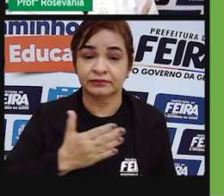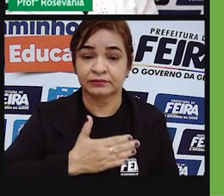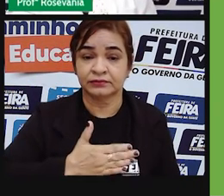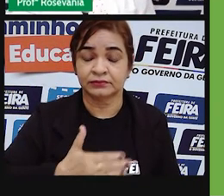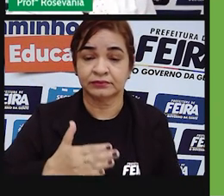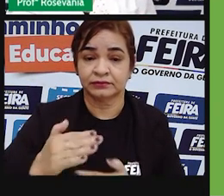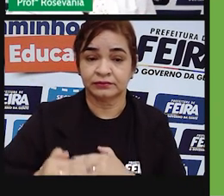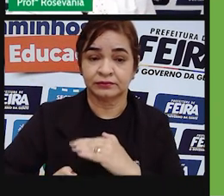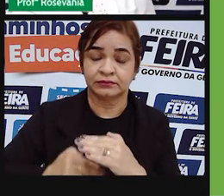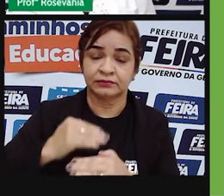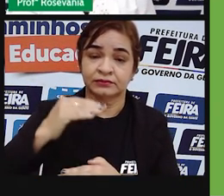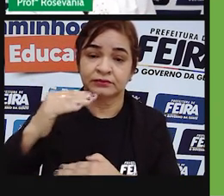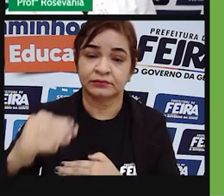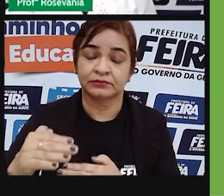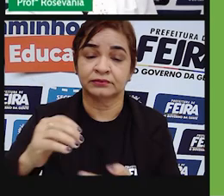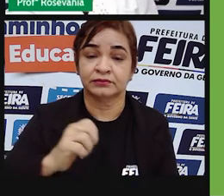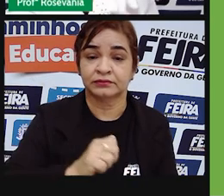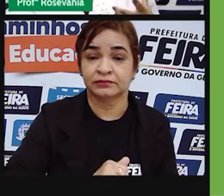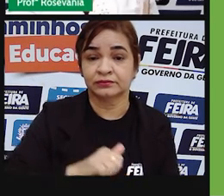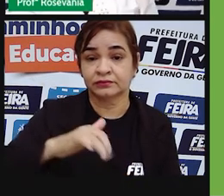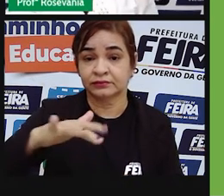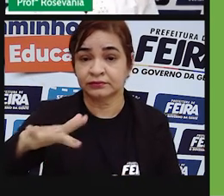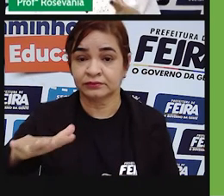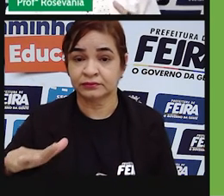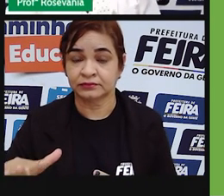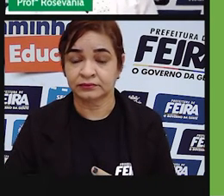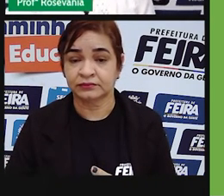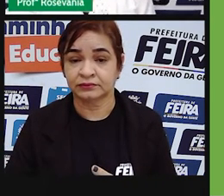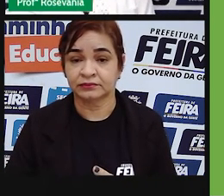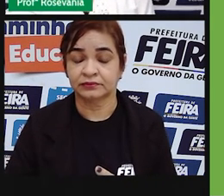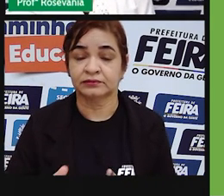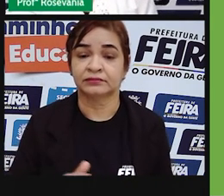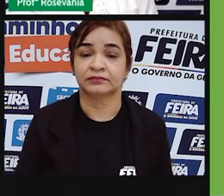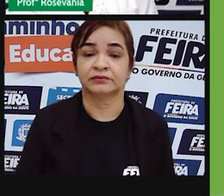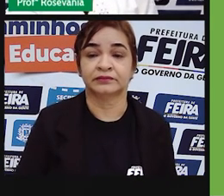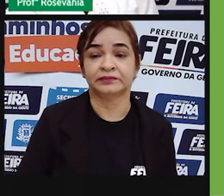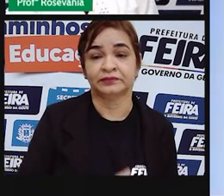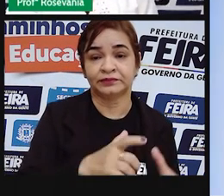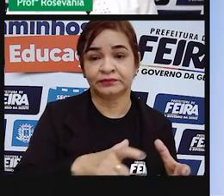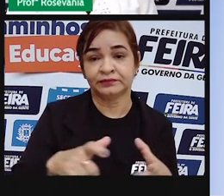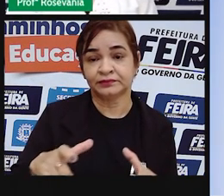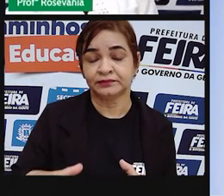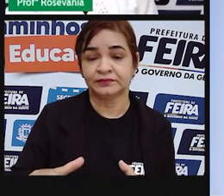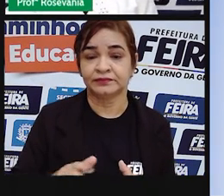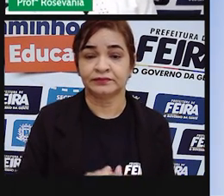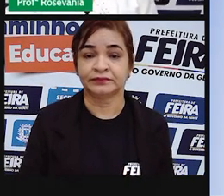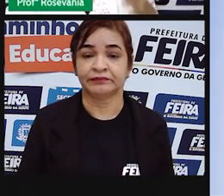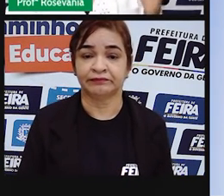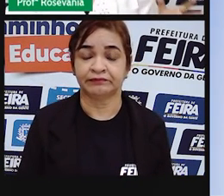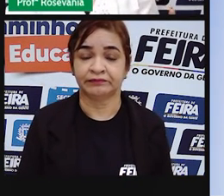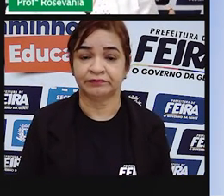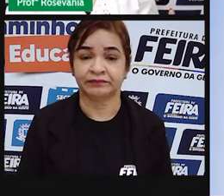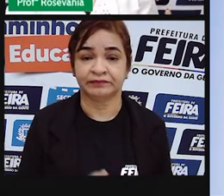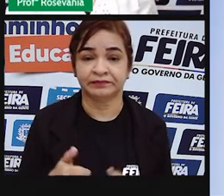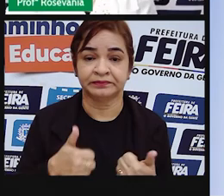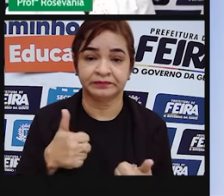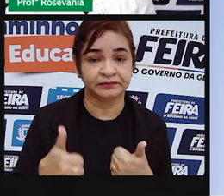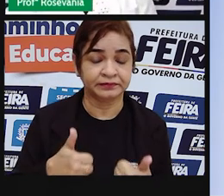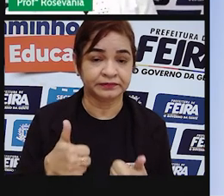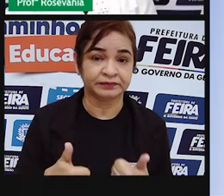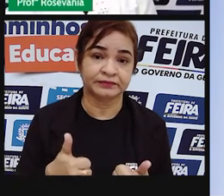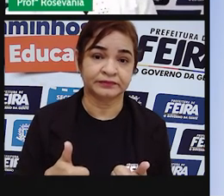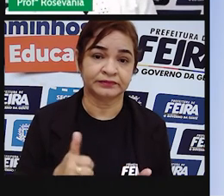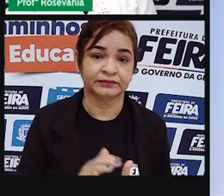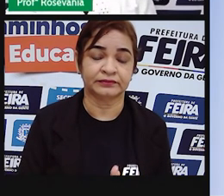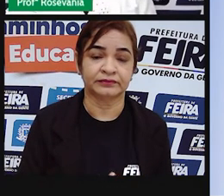continue com muitas características naturais né atuantes aí nessa região e até agora tudo tranquilinho